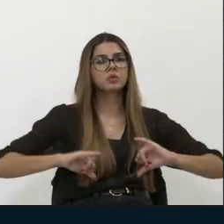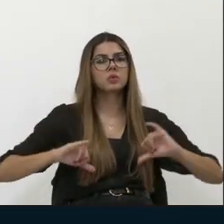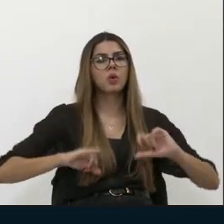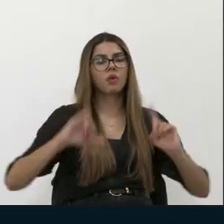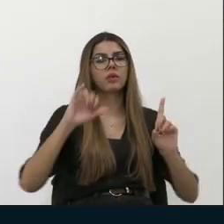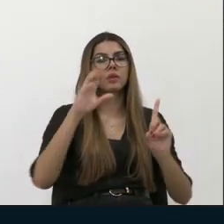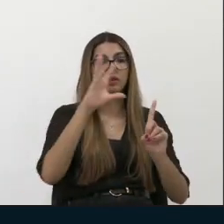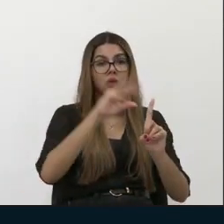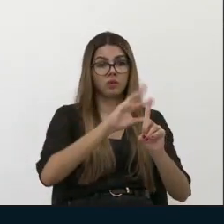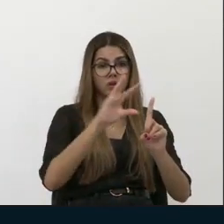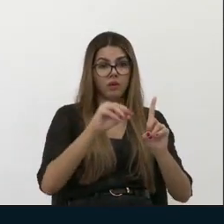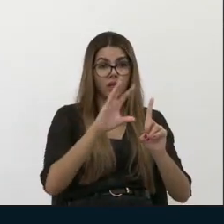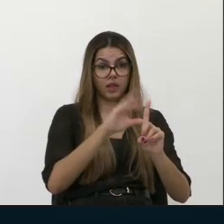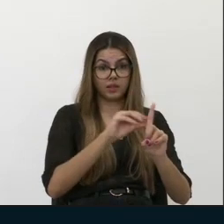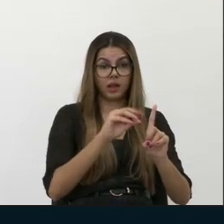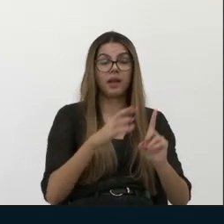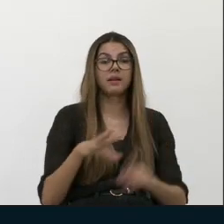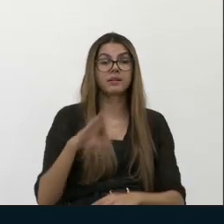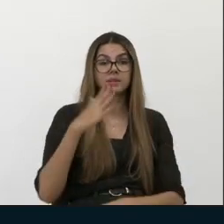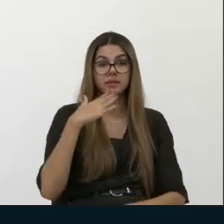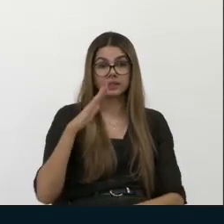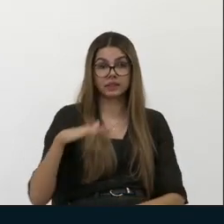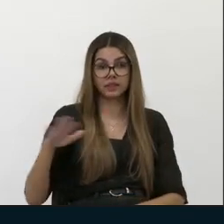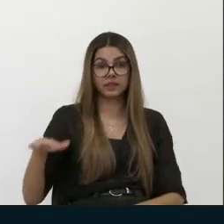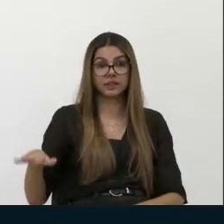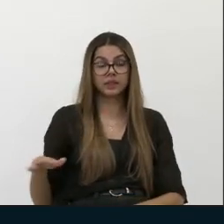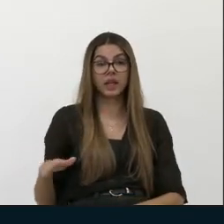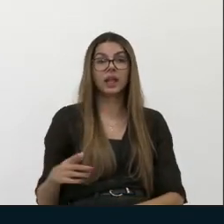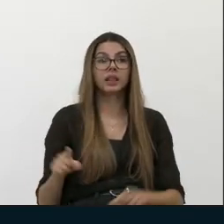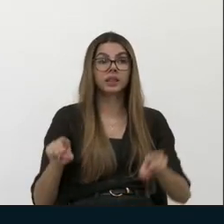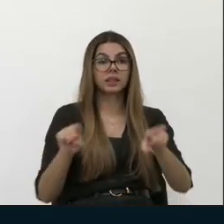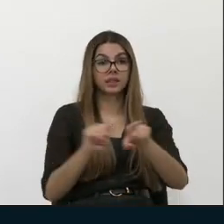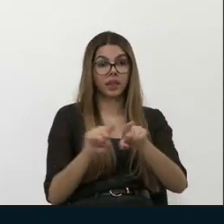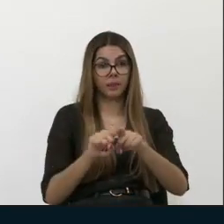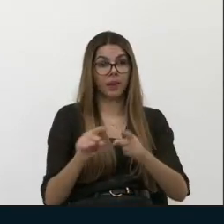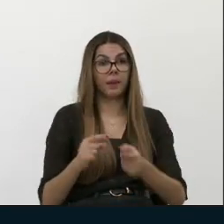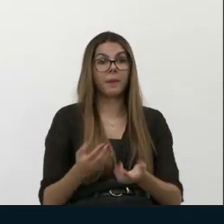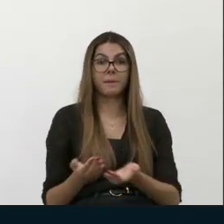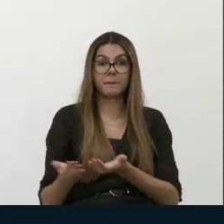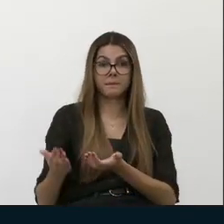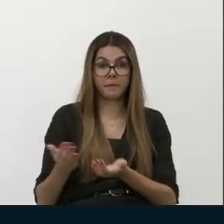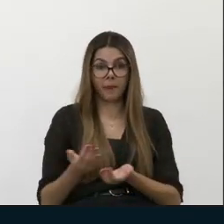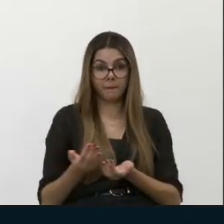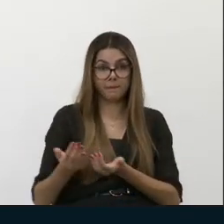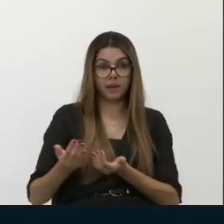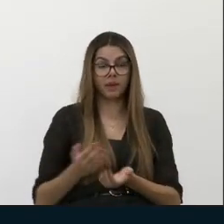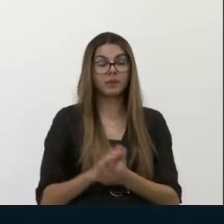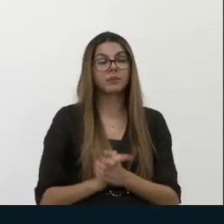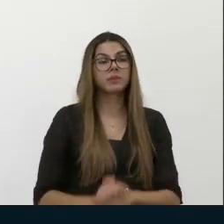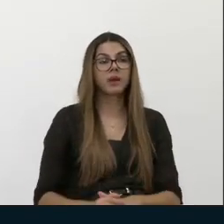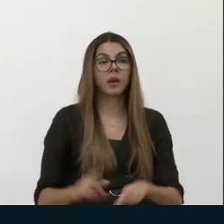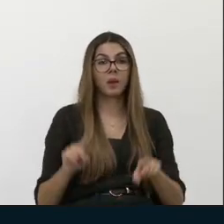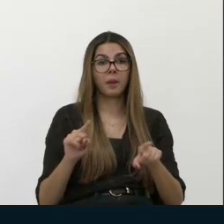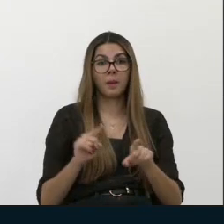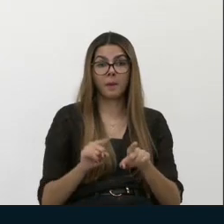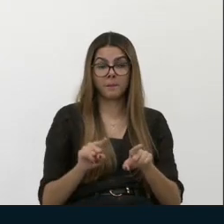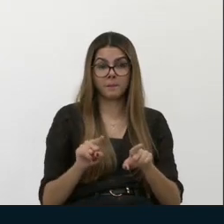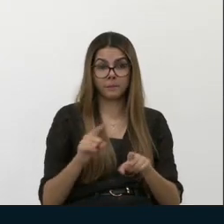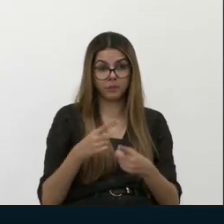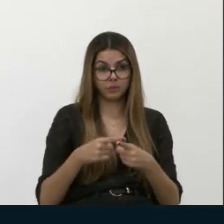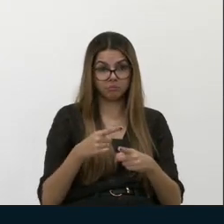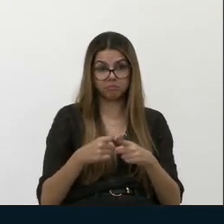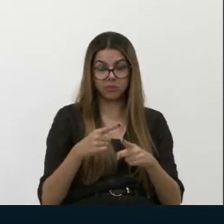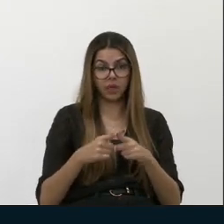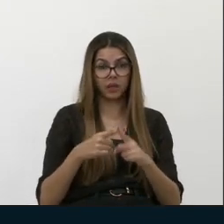sexual são crianças e são bebês, porque não podem identificar o seu agressor. Então,